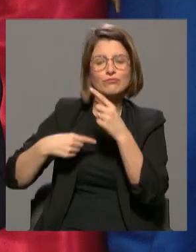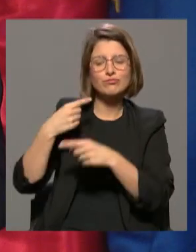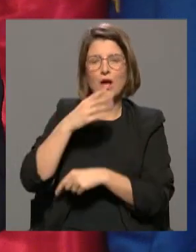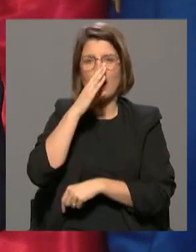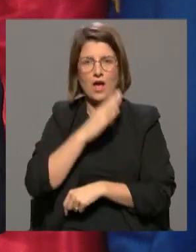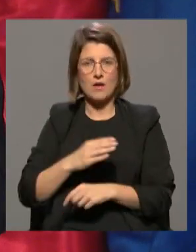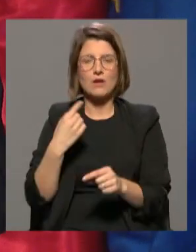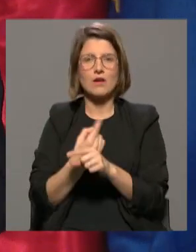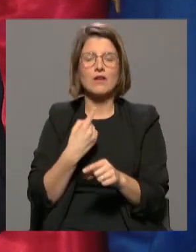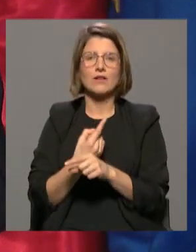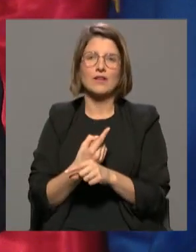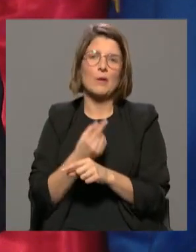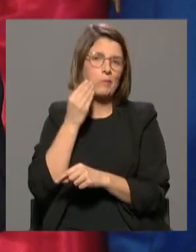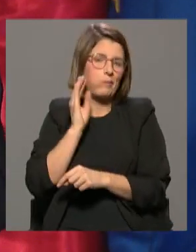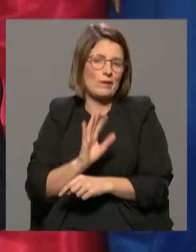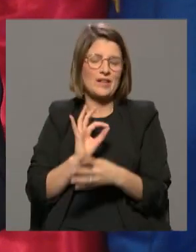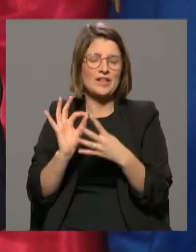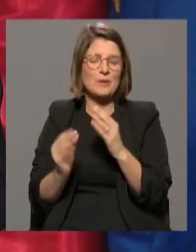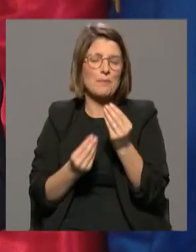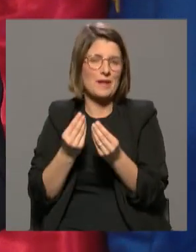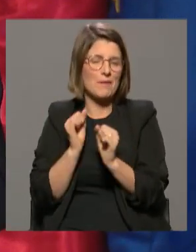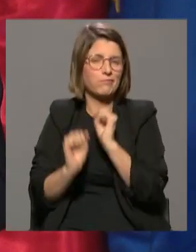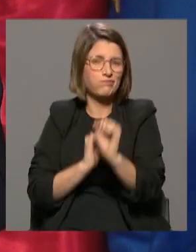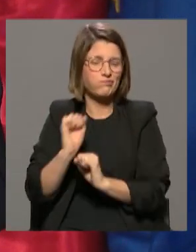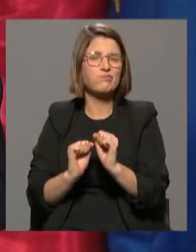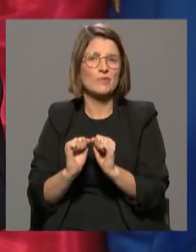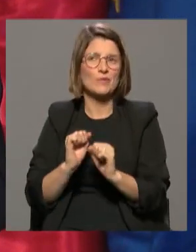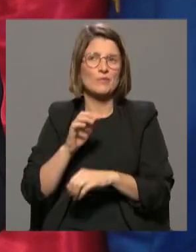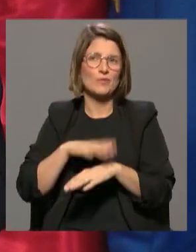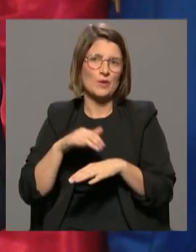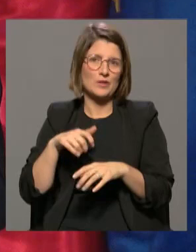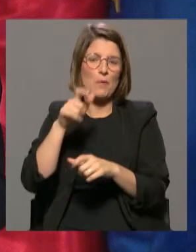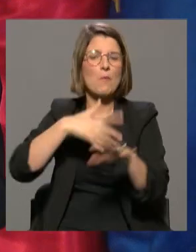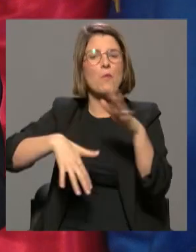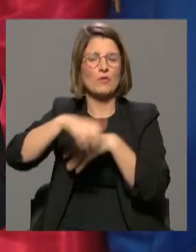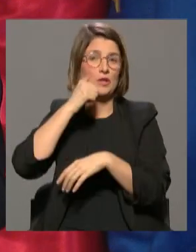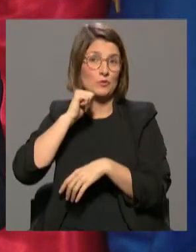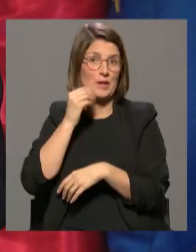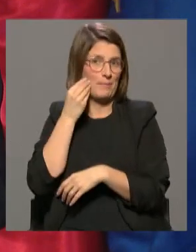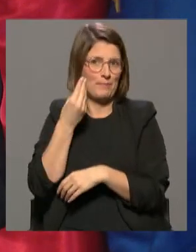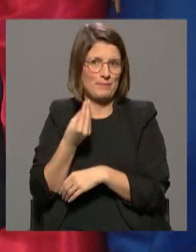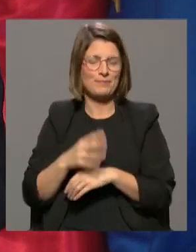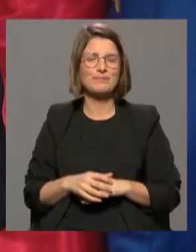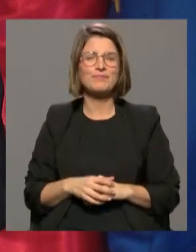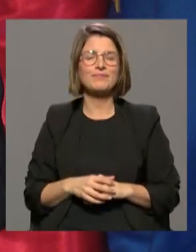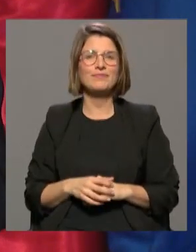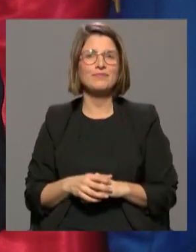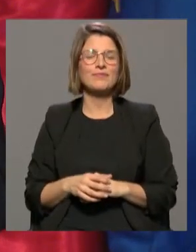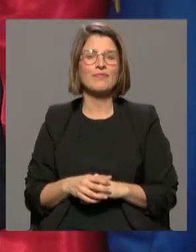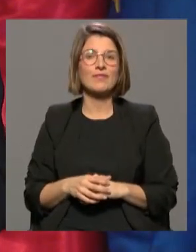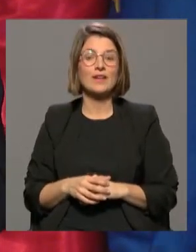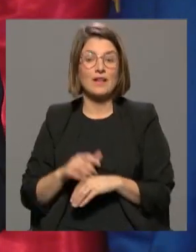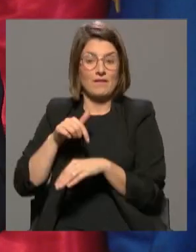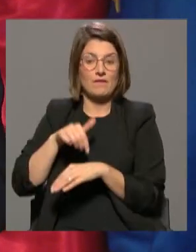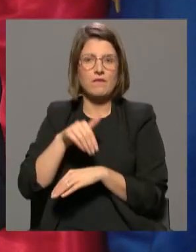que tão bem nos caracterizam e identificam enquanto povo açoriano o futuro próximo